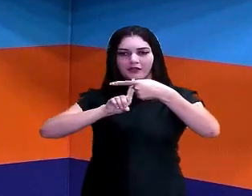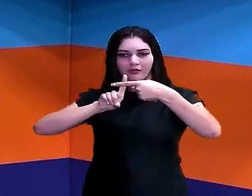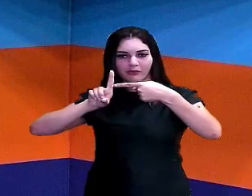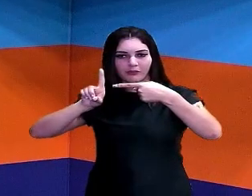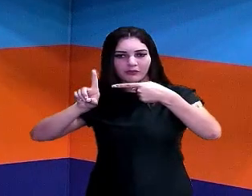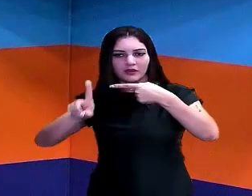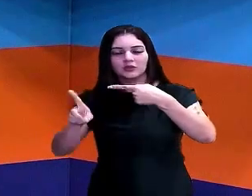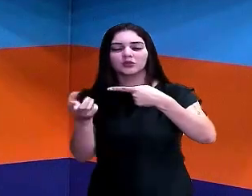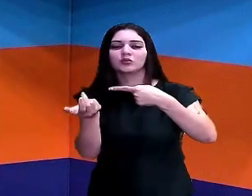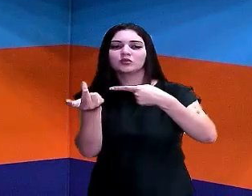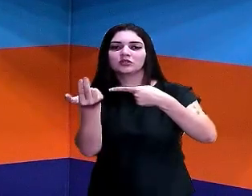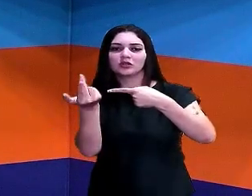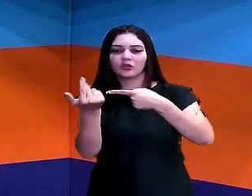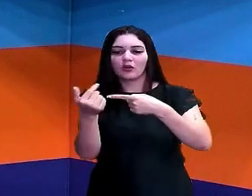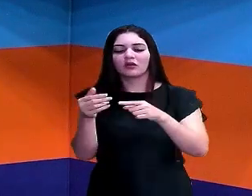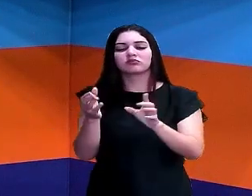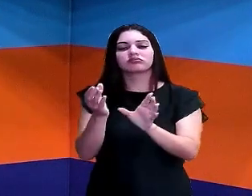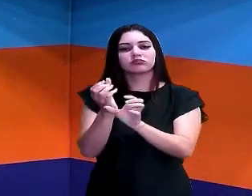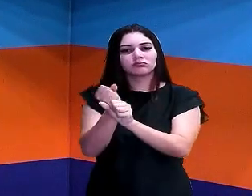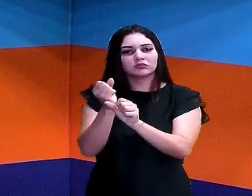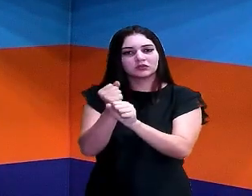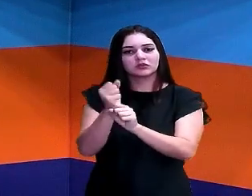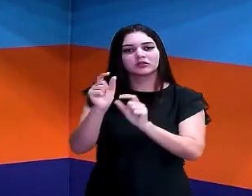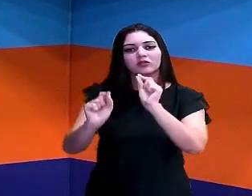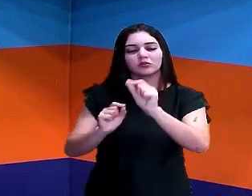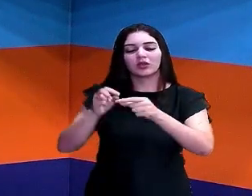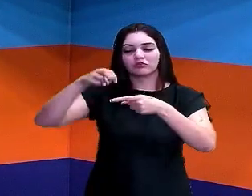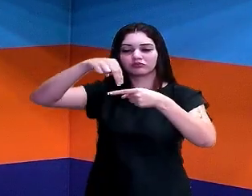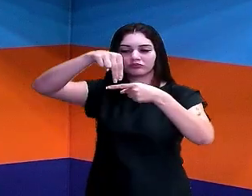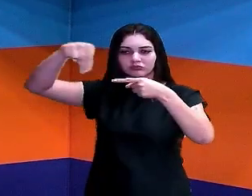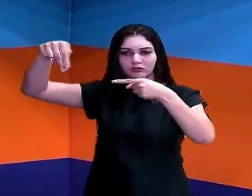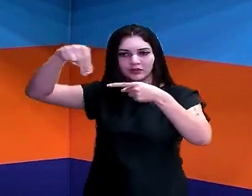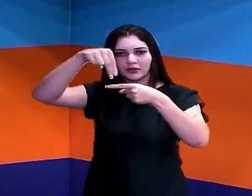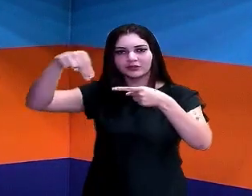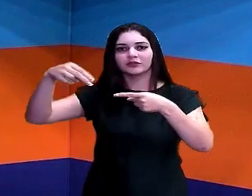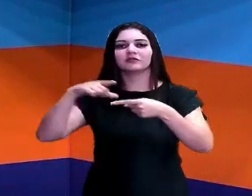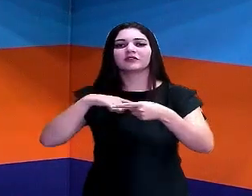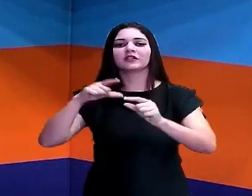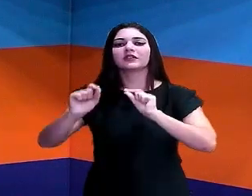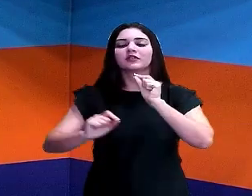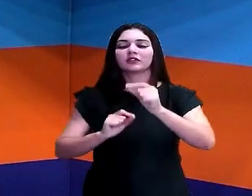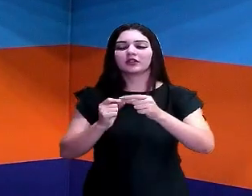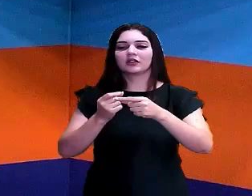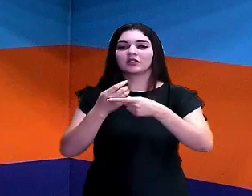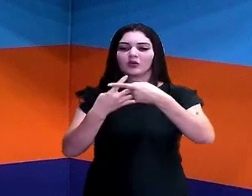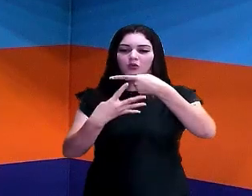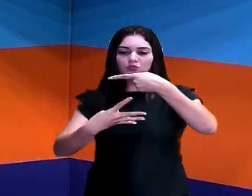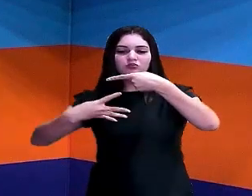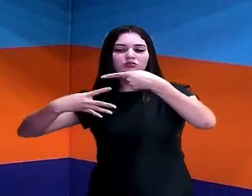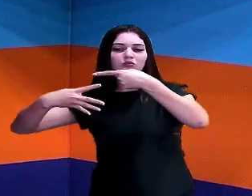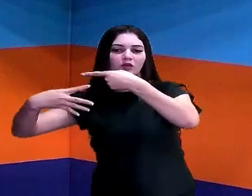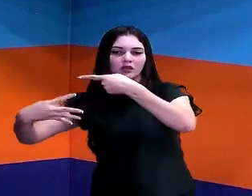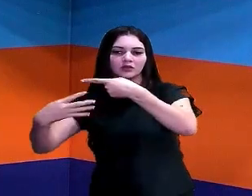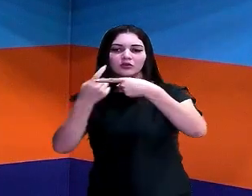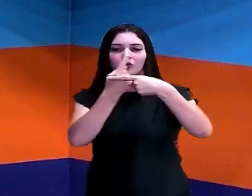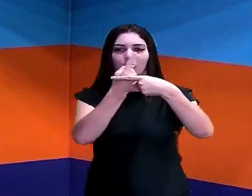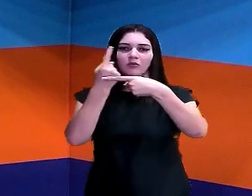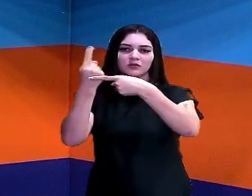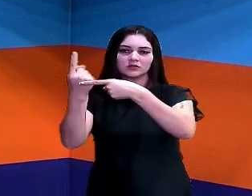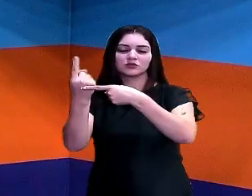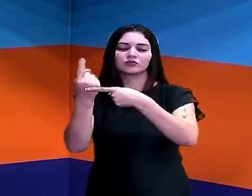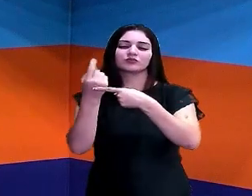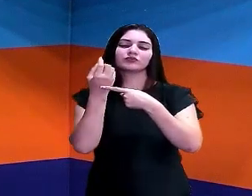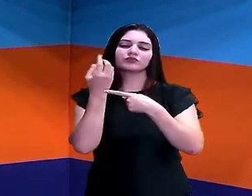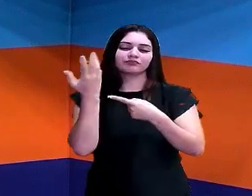que ele é o mesmo, e soma os numeradores. Então, eu vou ter o quê? 4 repetido e 1 mais 1, 2.